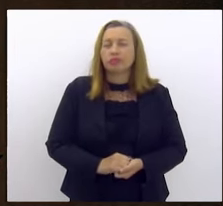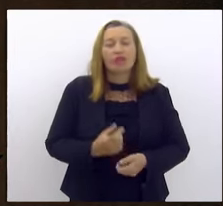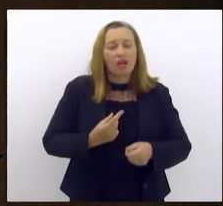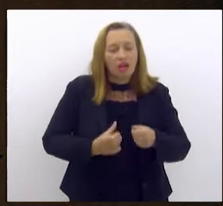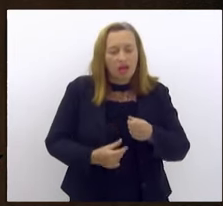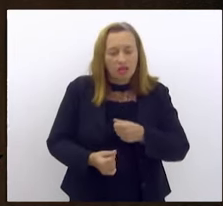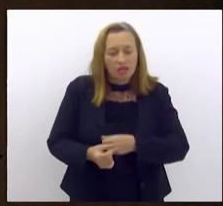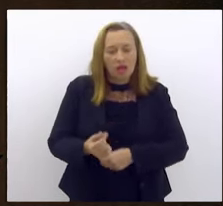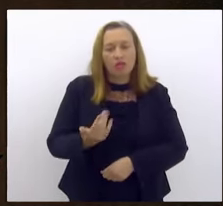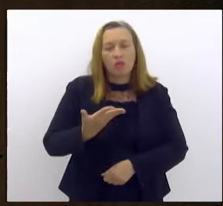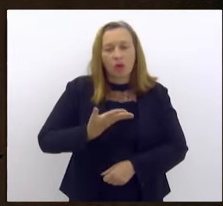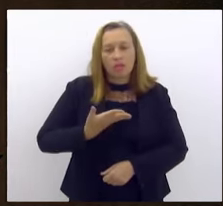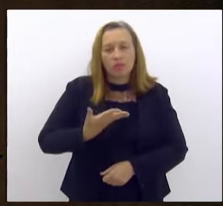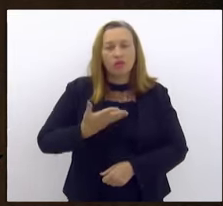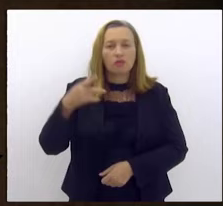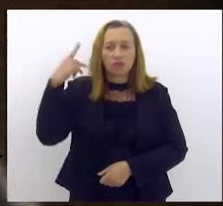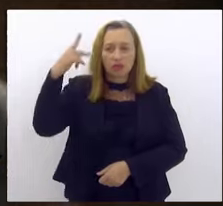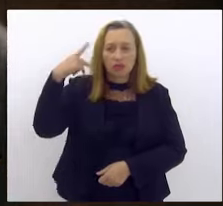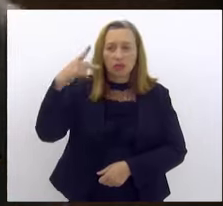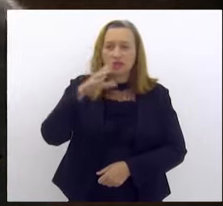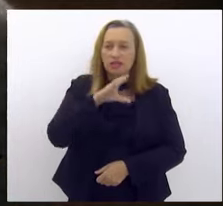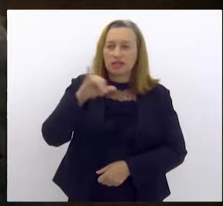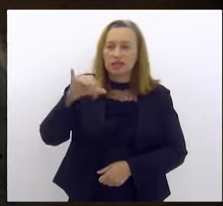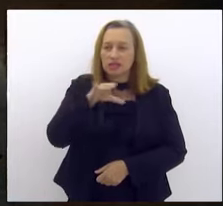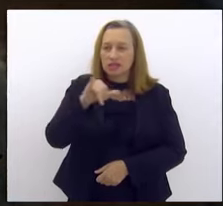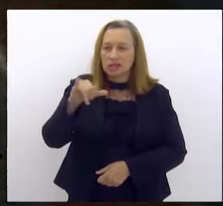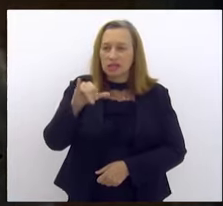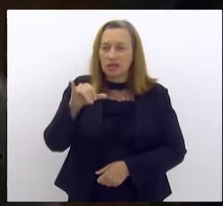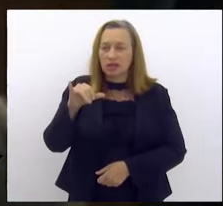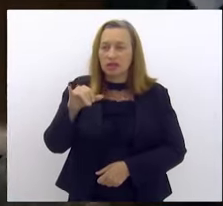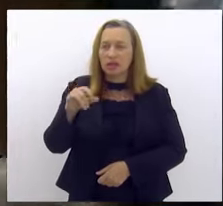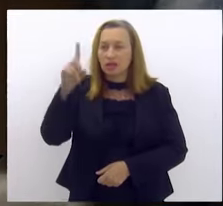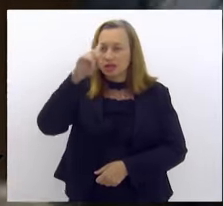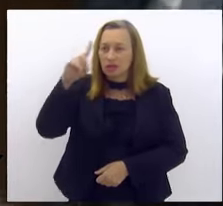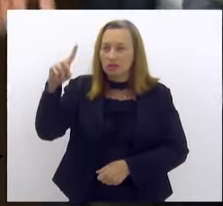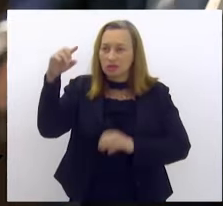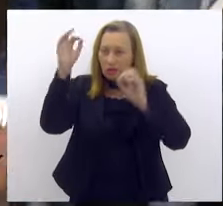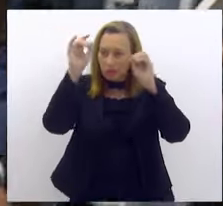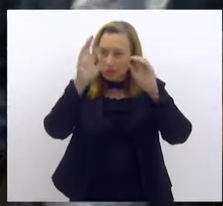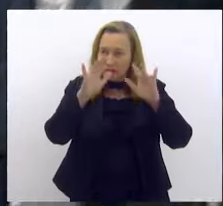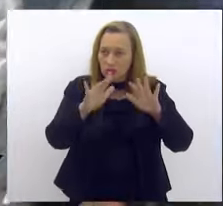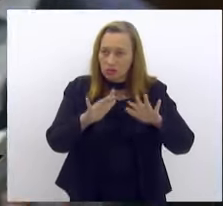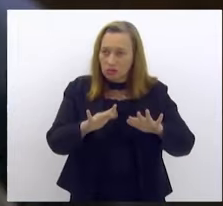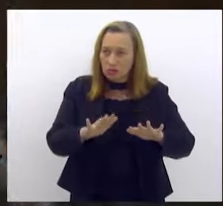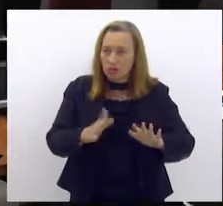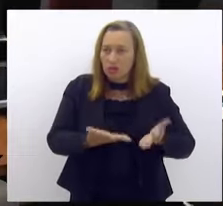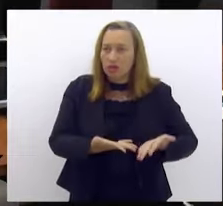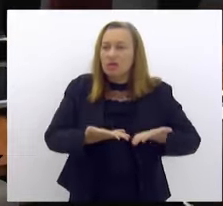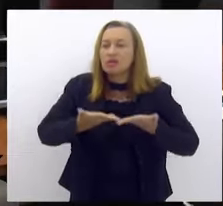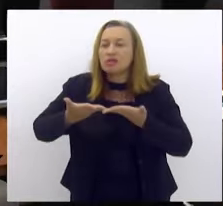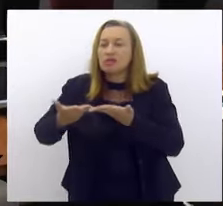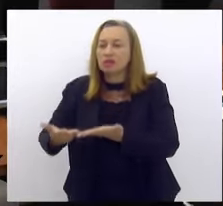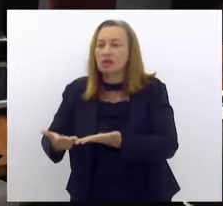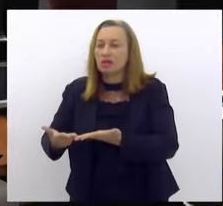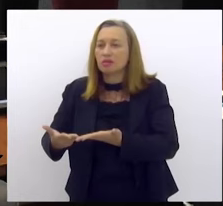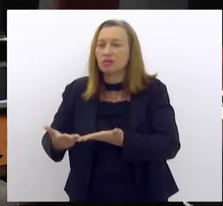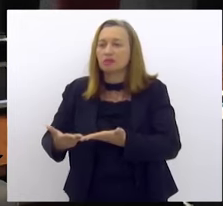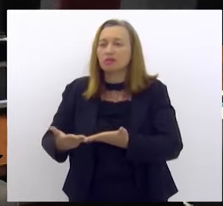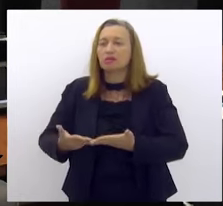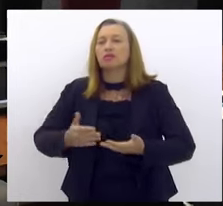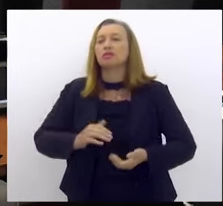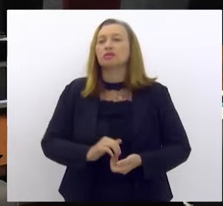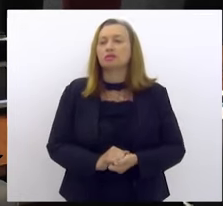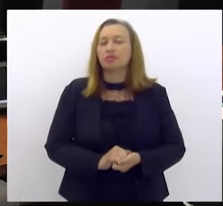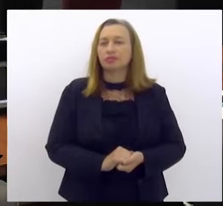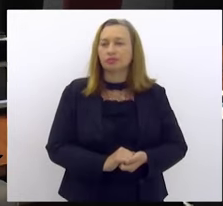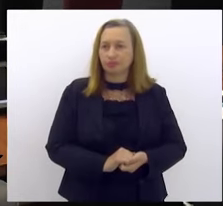eterno amigo vereador Cici Maldonado, que Papai do Céu receba ele de braços abertos